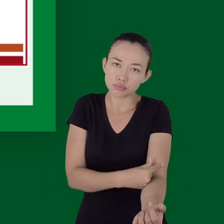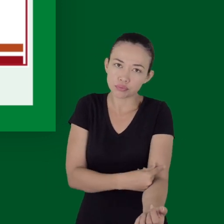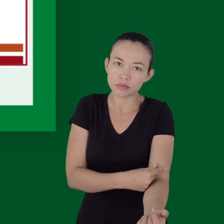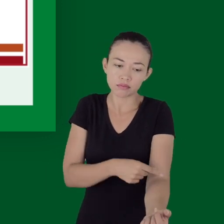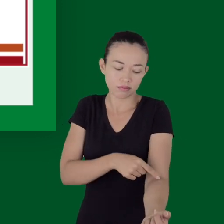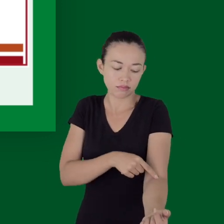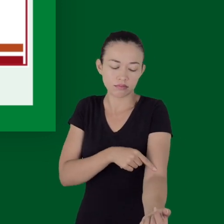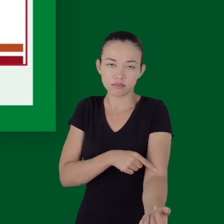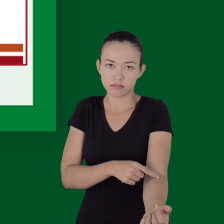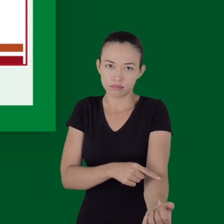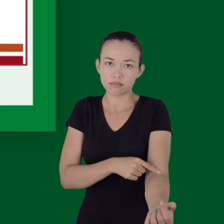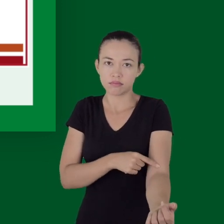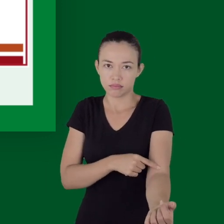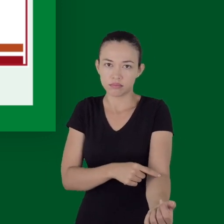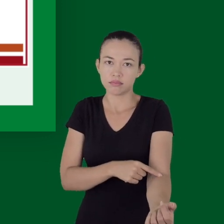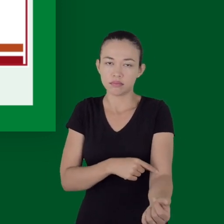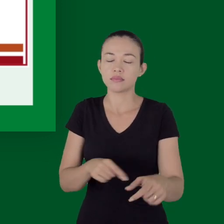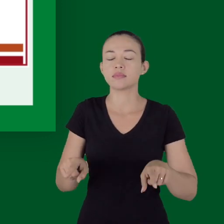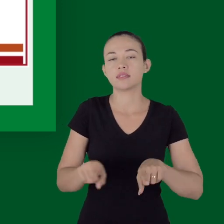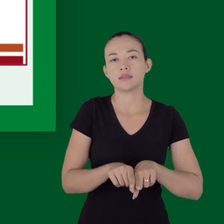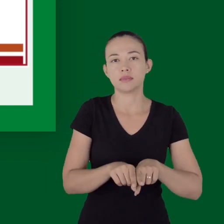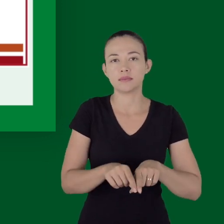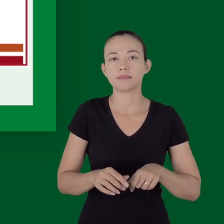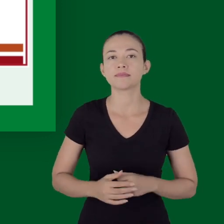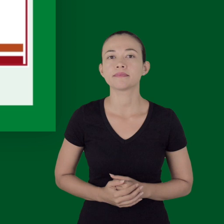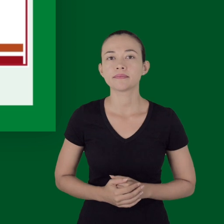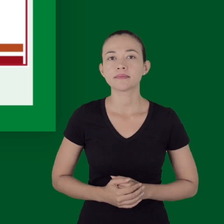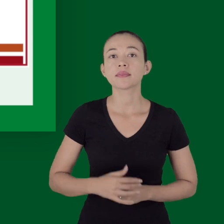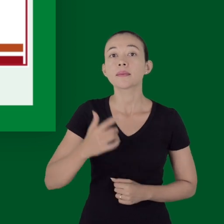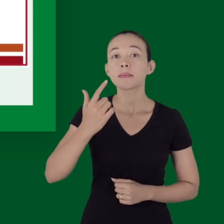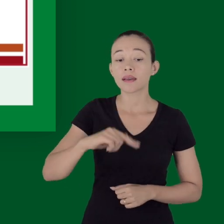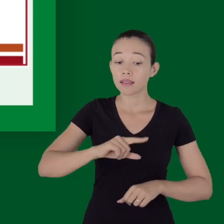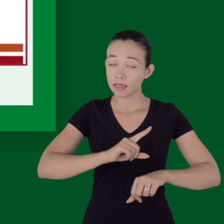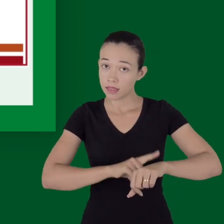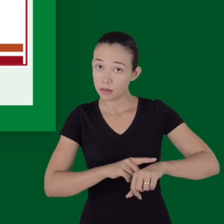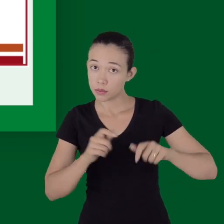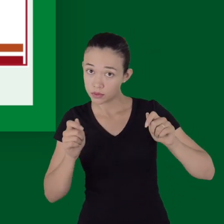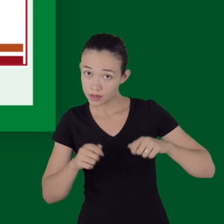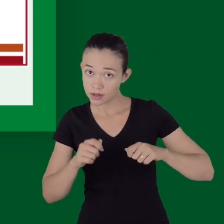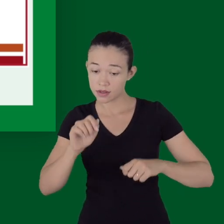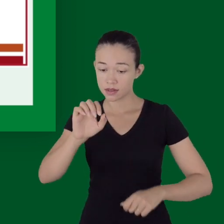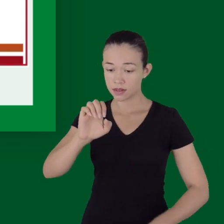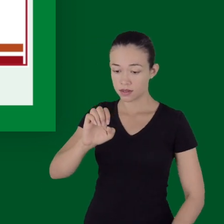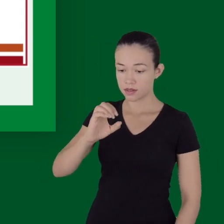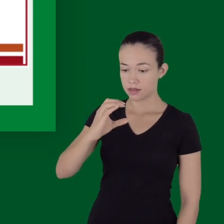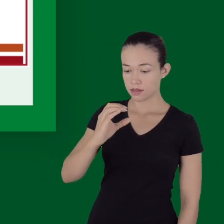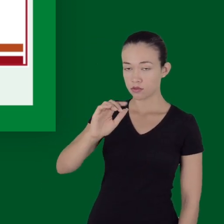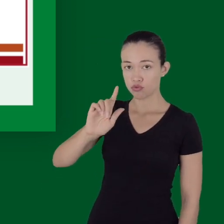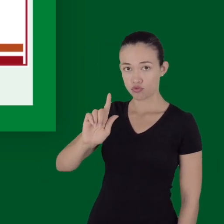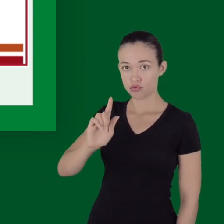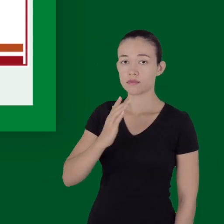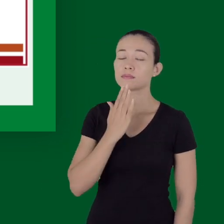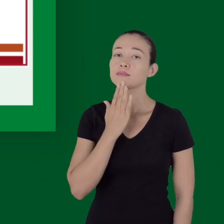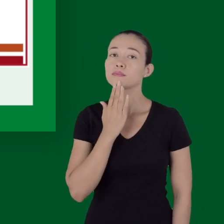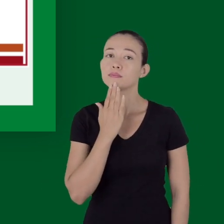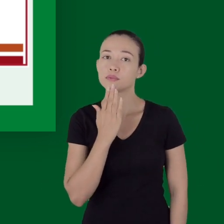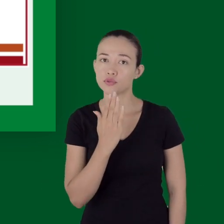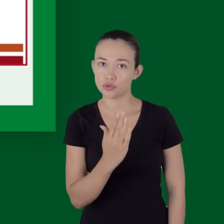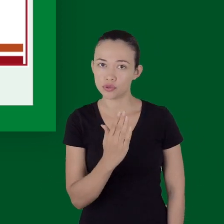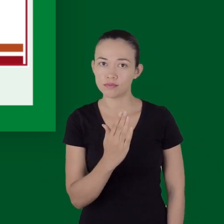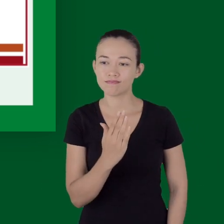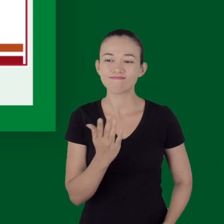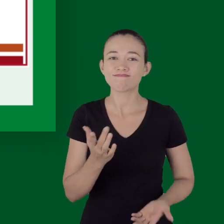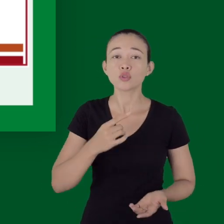ser prontamente providenciado, né? Depois disso, é importante sempre pedir um eletrocardiograma, se